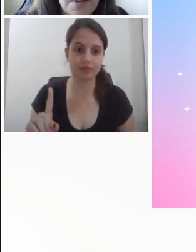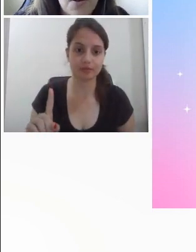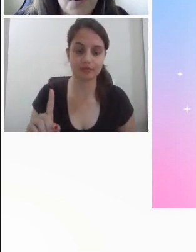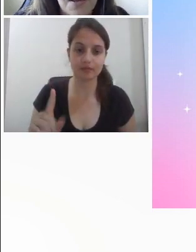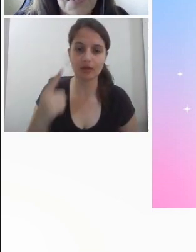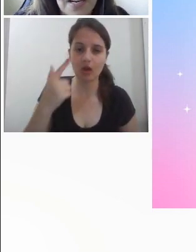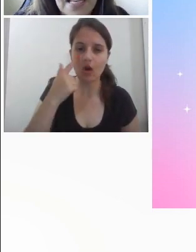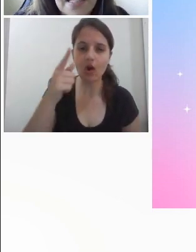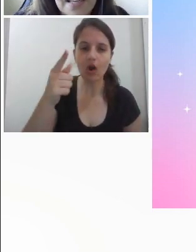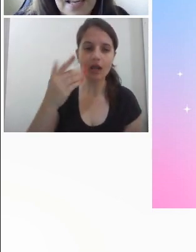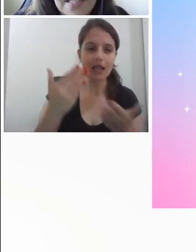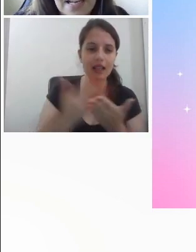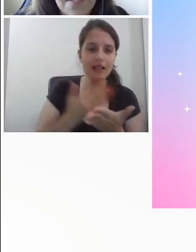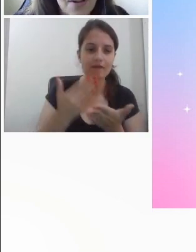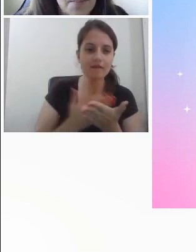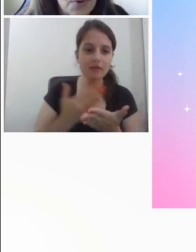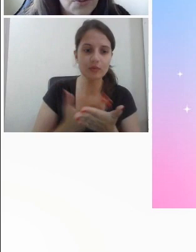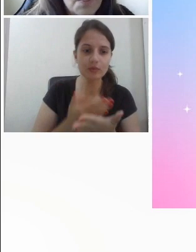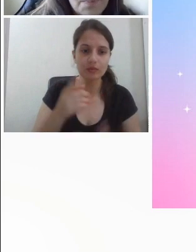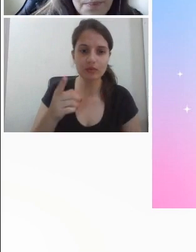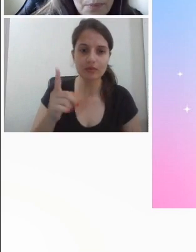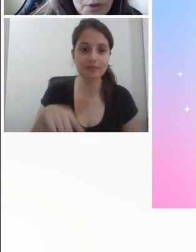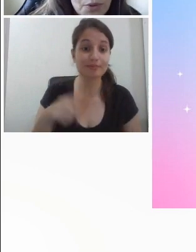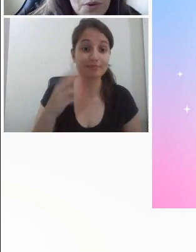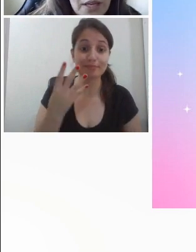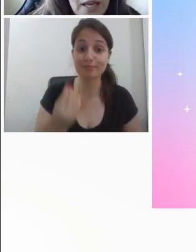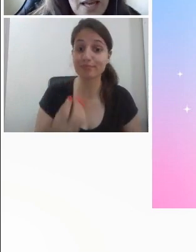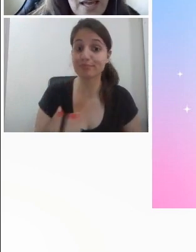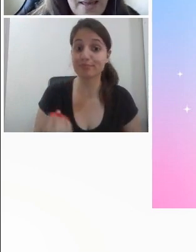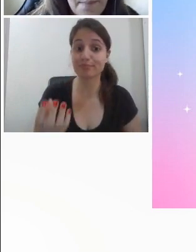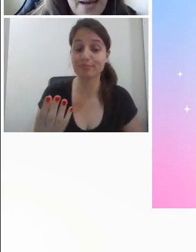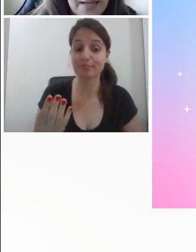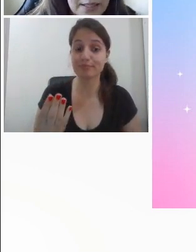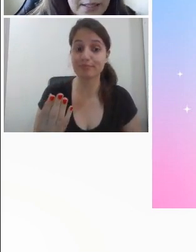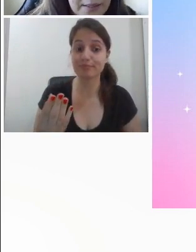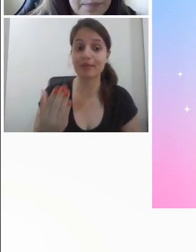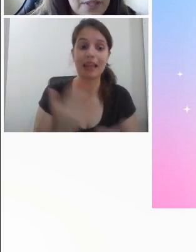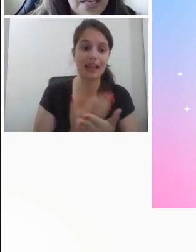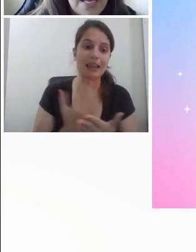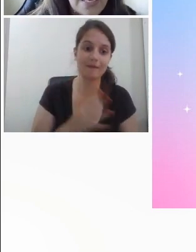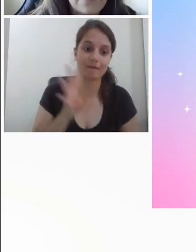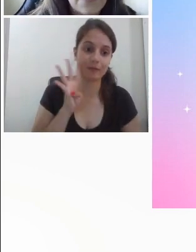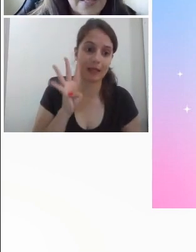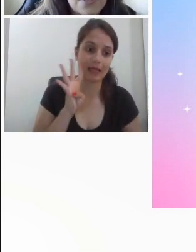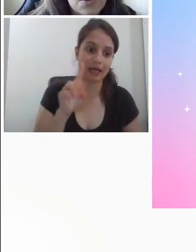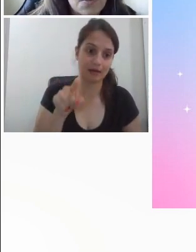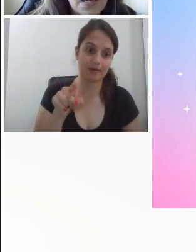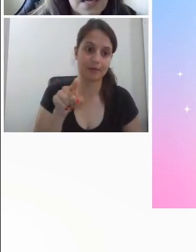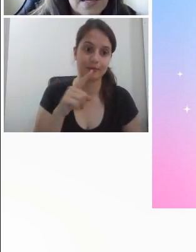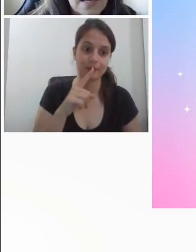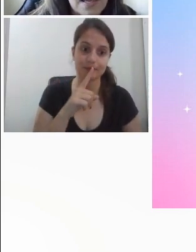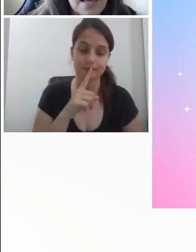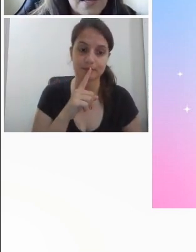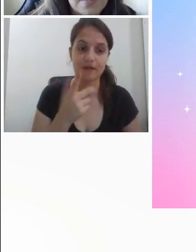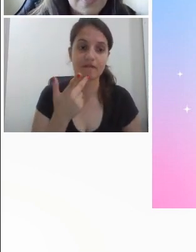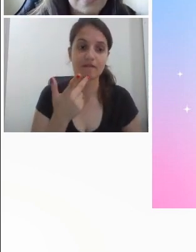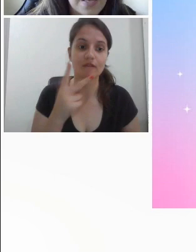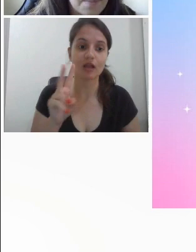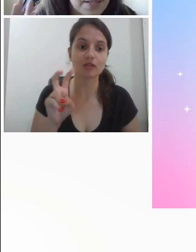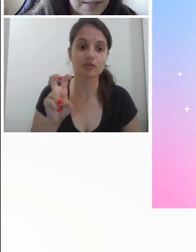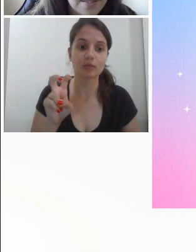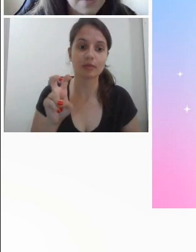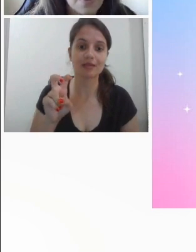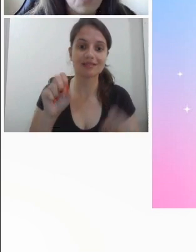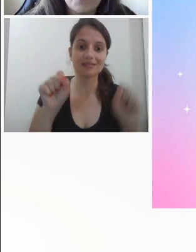code também como referência esse livro é muito muito eh bacana ele fala sobre eh